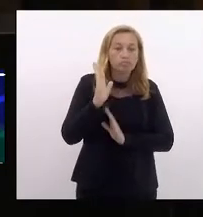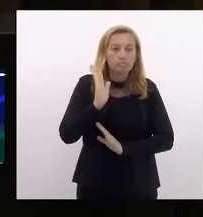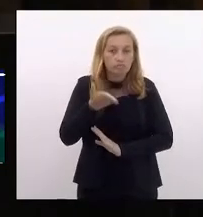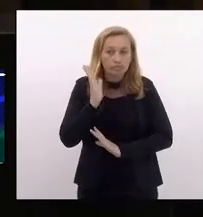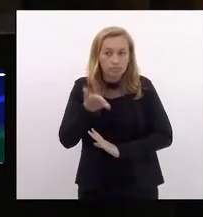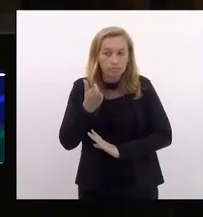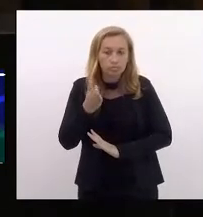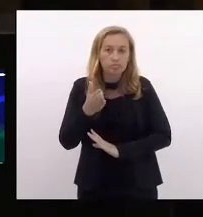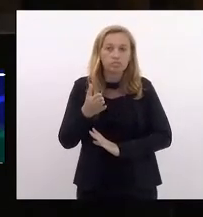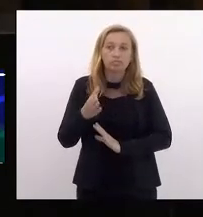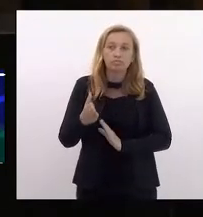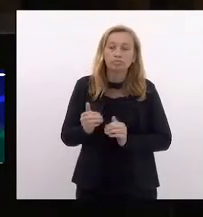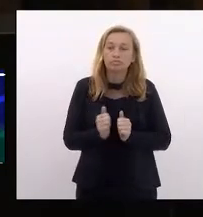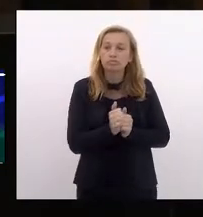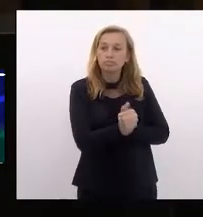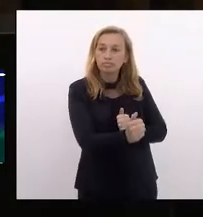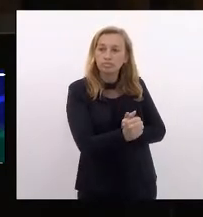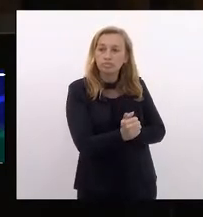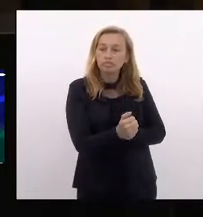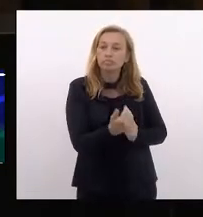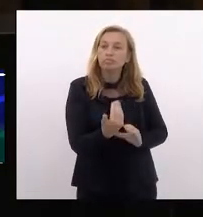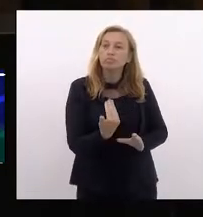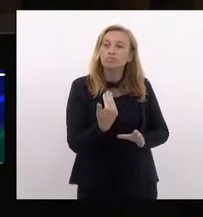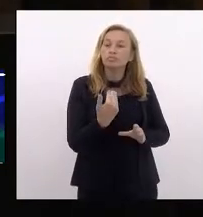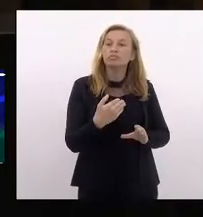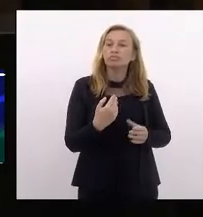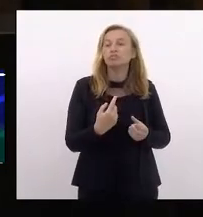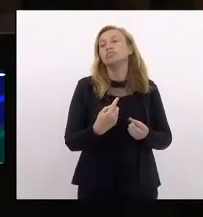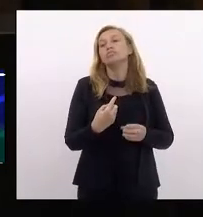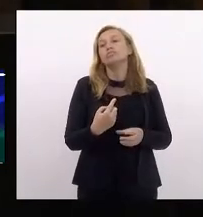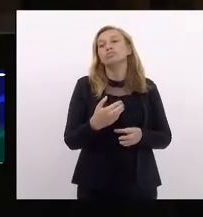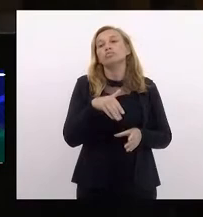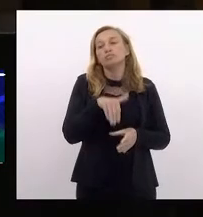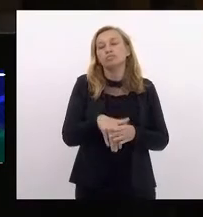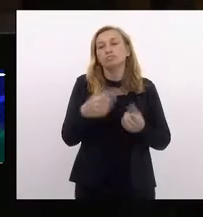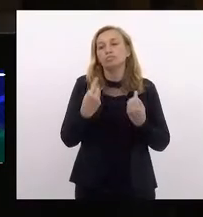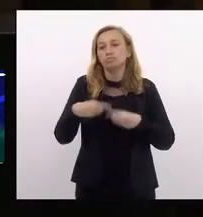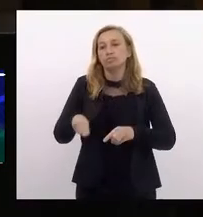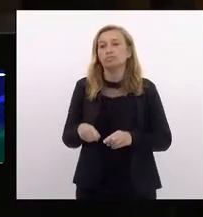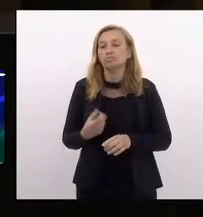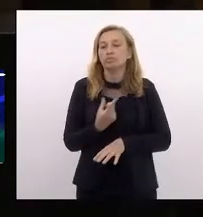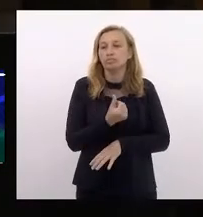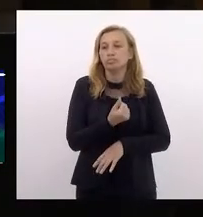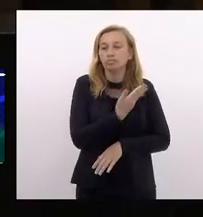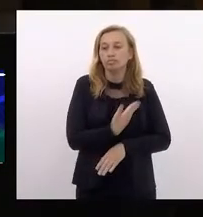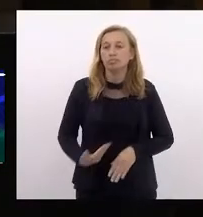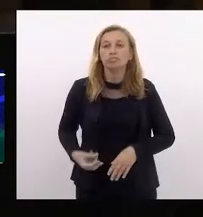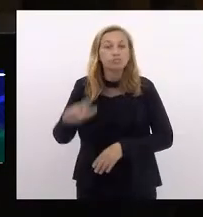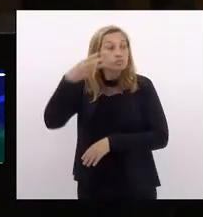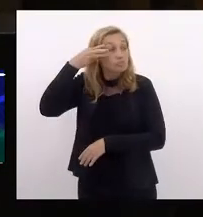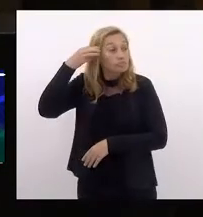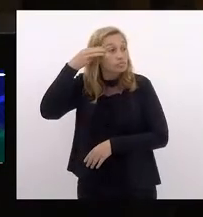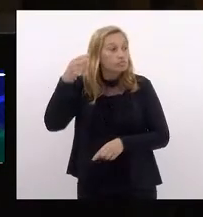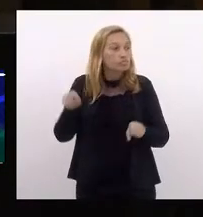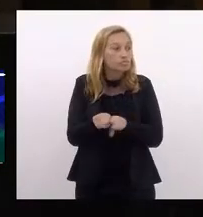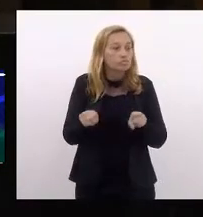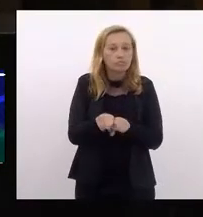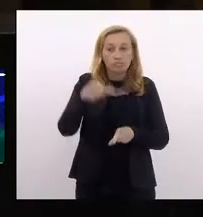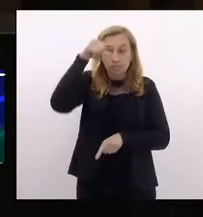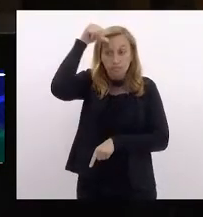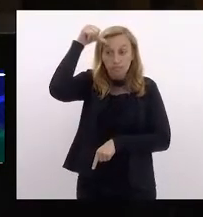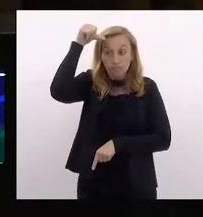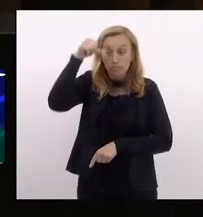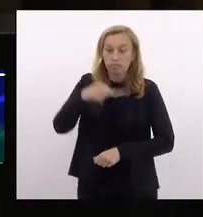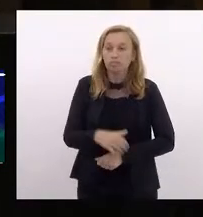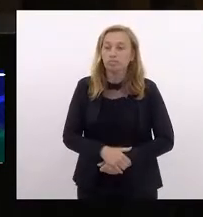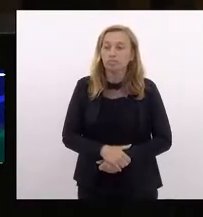encaminha antecipadamente por voto contrário as contas do governo Wilson vídeo e Cláudio